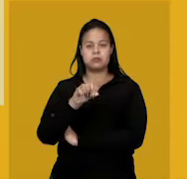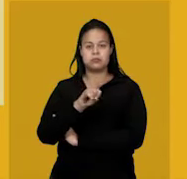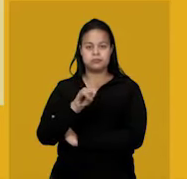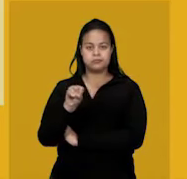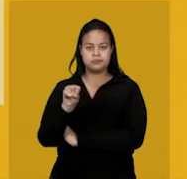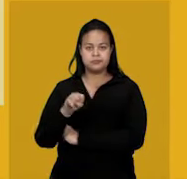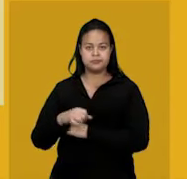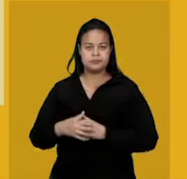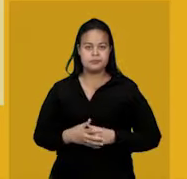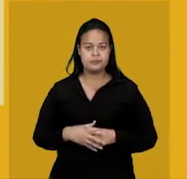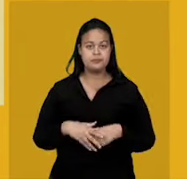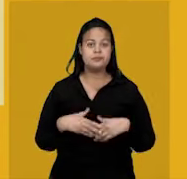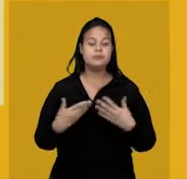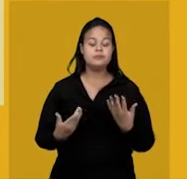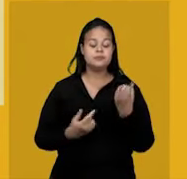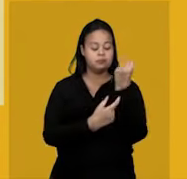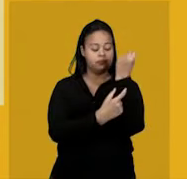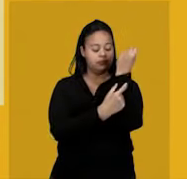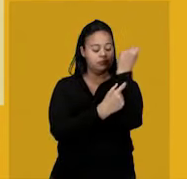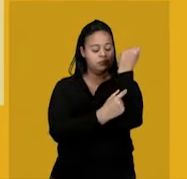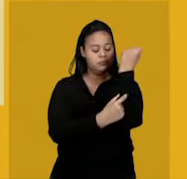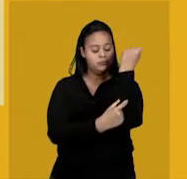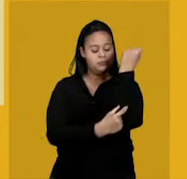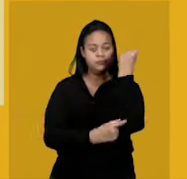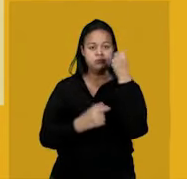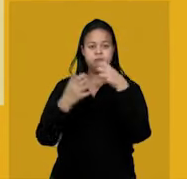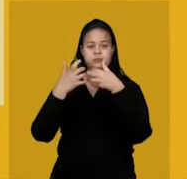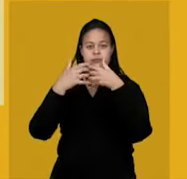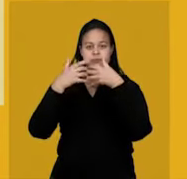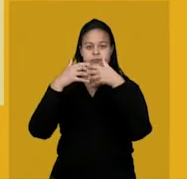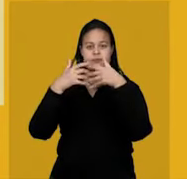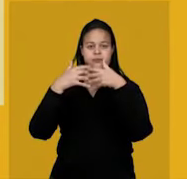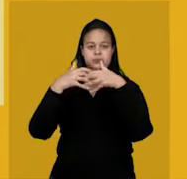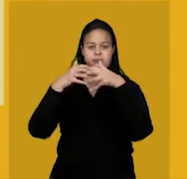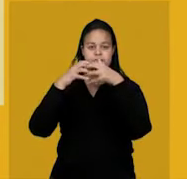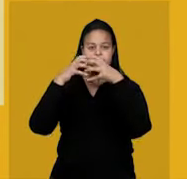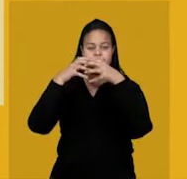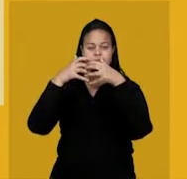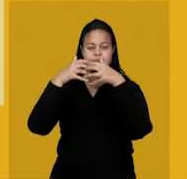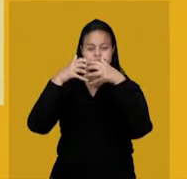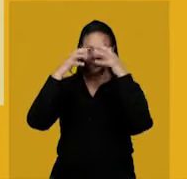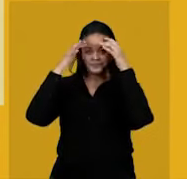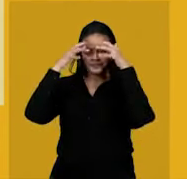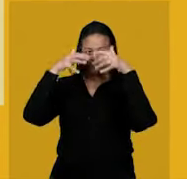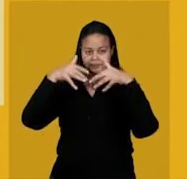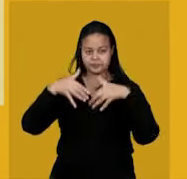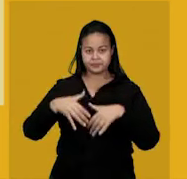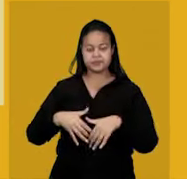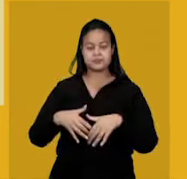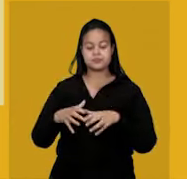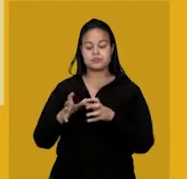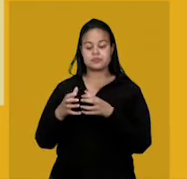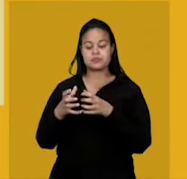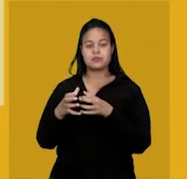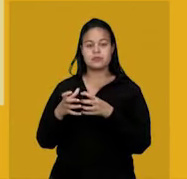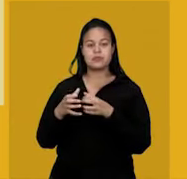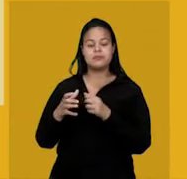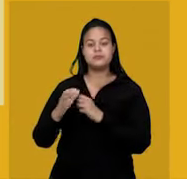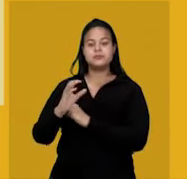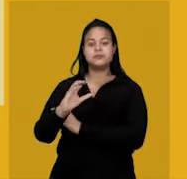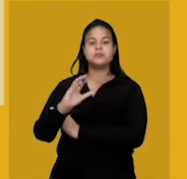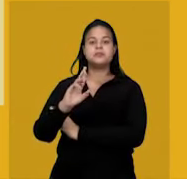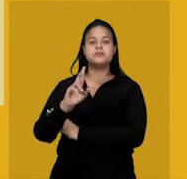Enquanto os nervos que partem do encéfalo são chamados nervos cranianos. Então, na nossa